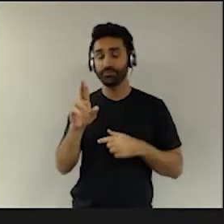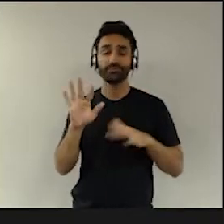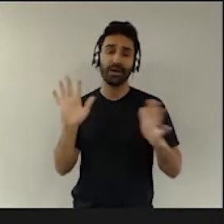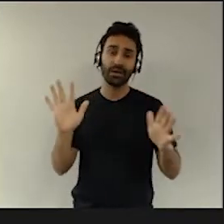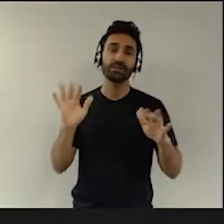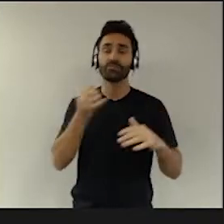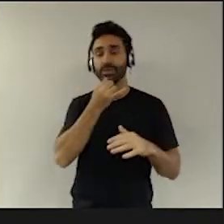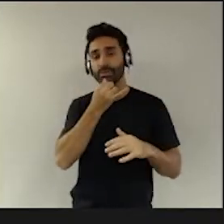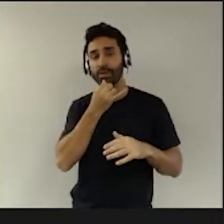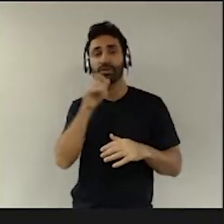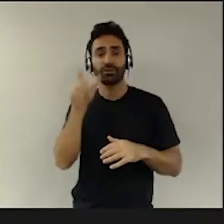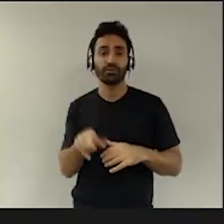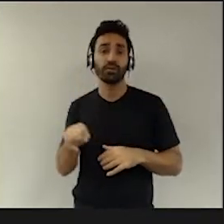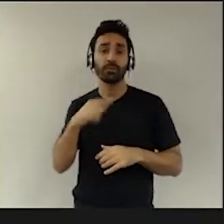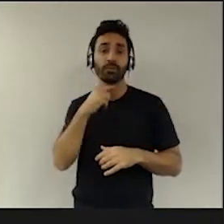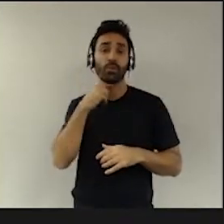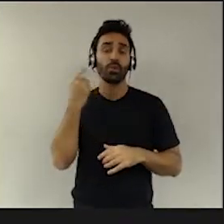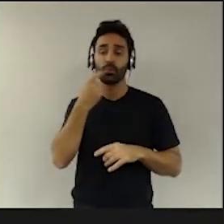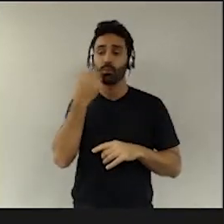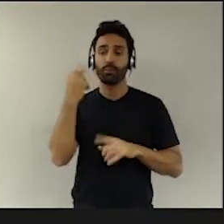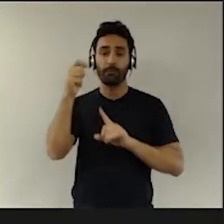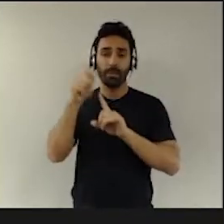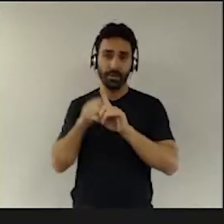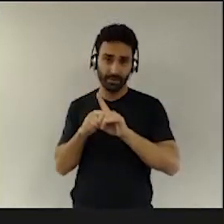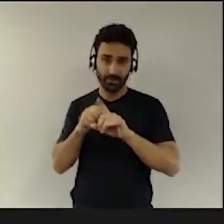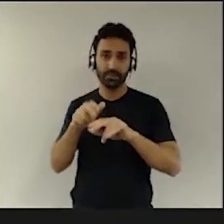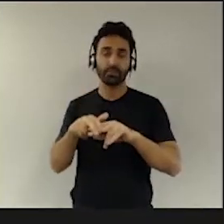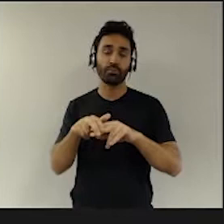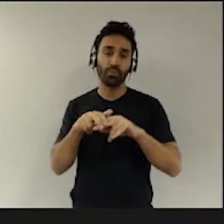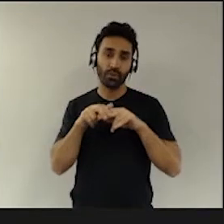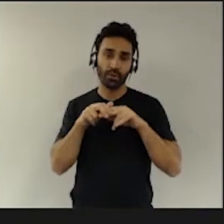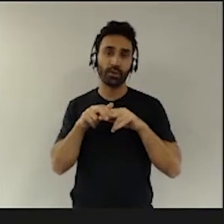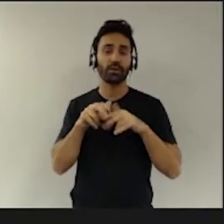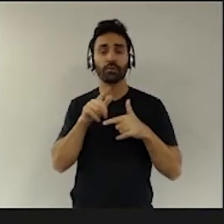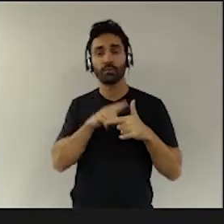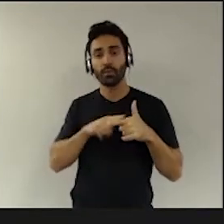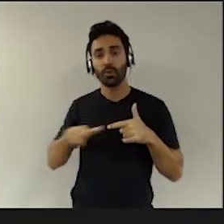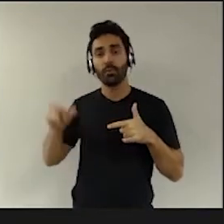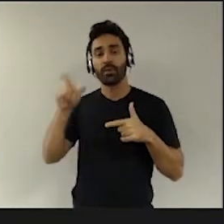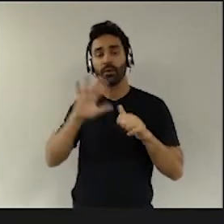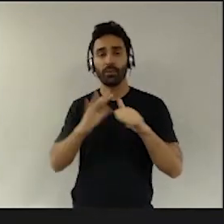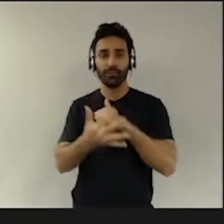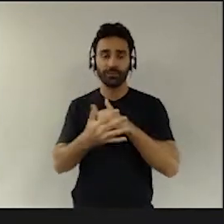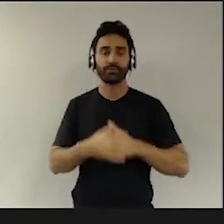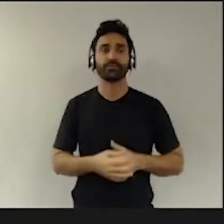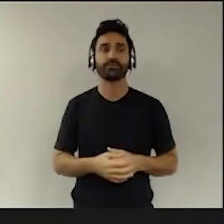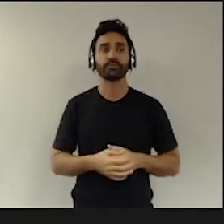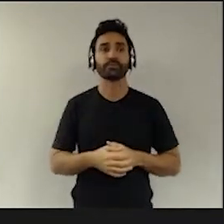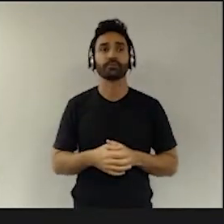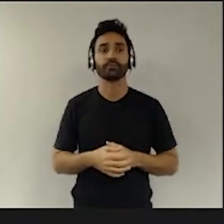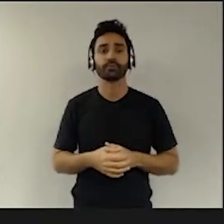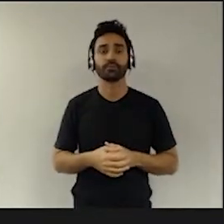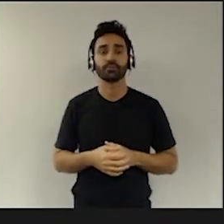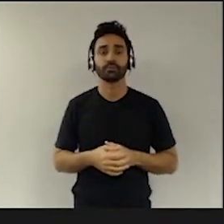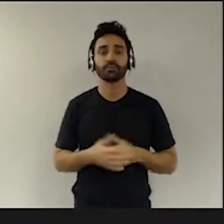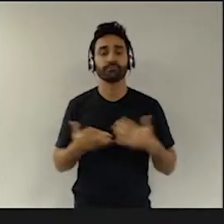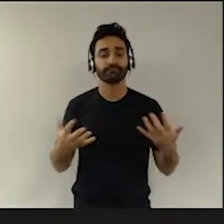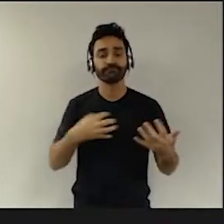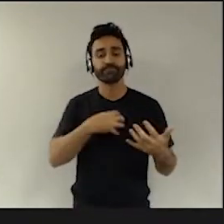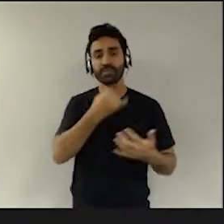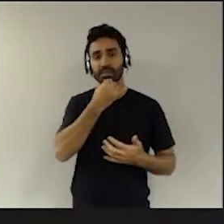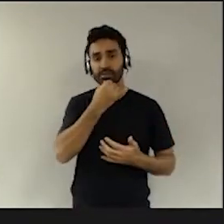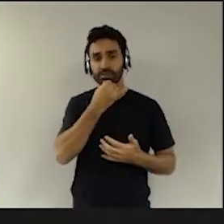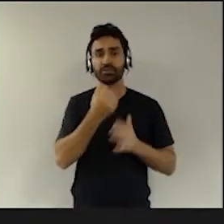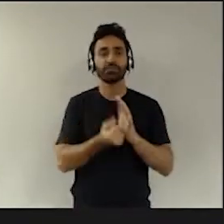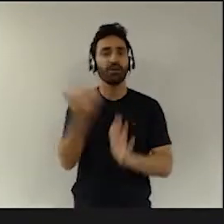Silvio faleceu no mês passado, vítima de complicações causadas pelo coronavírus. É lamentável quantas